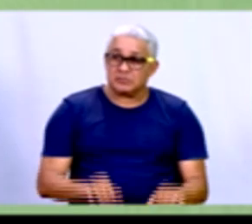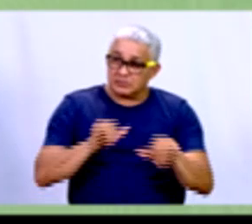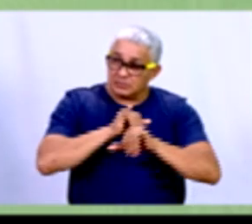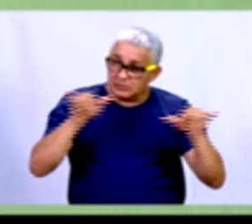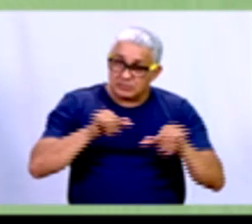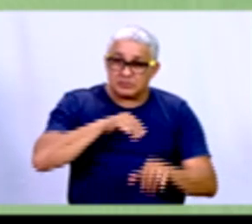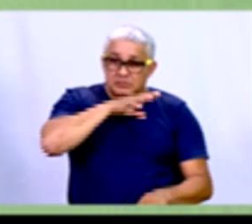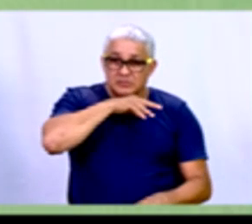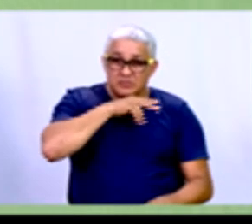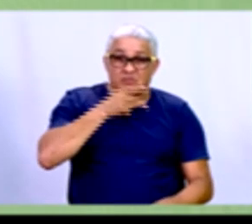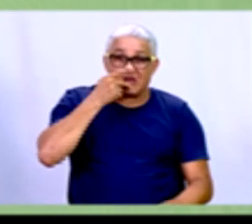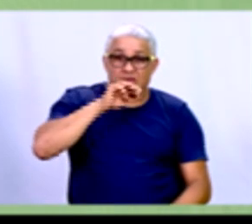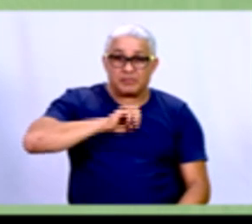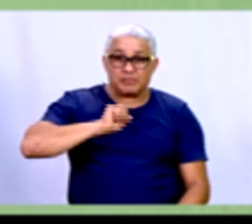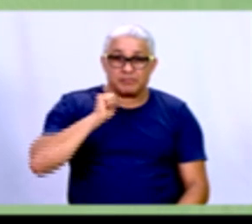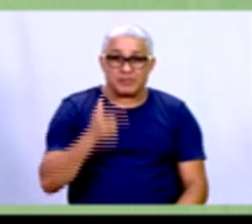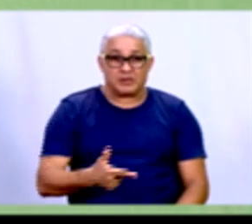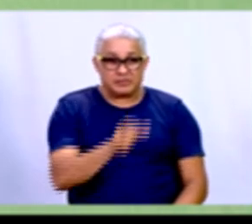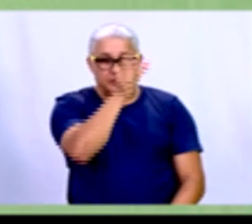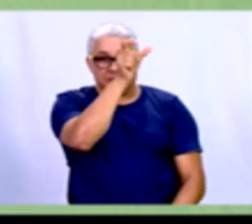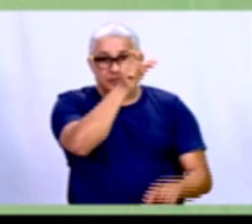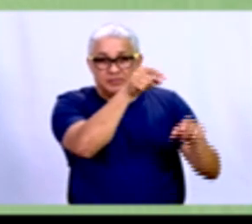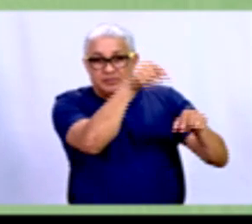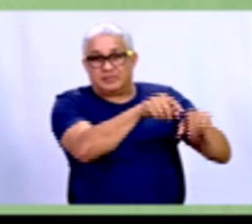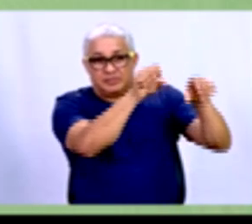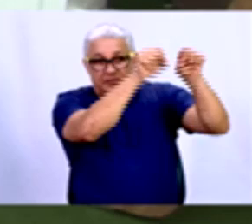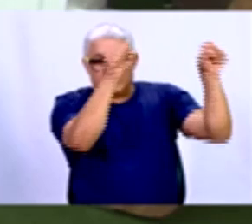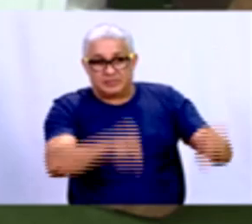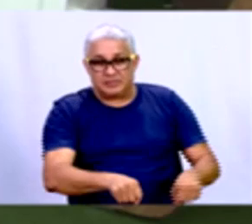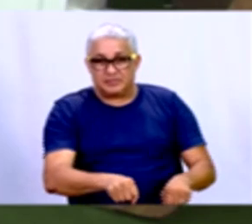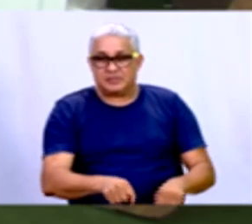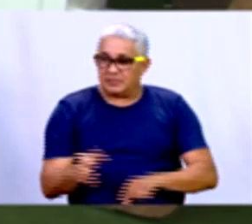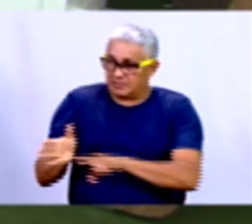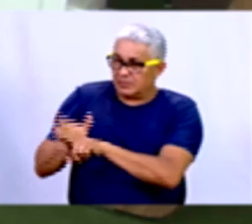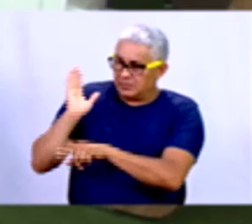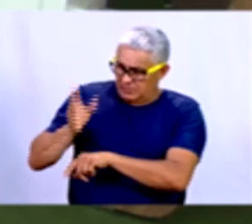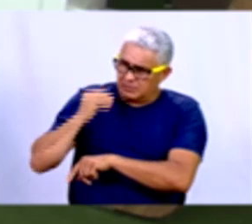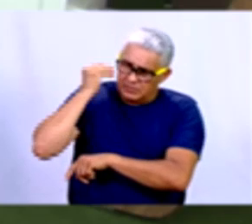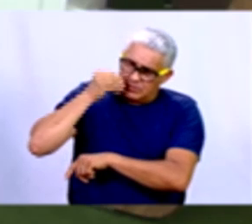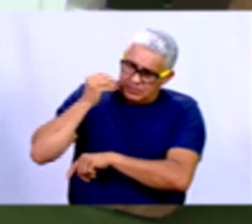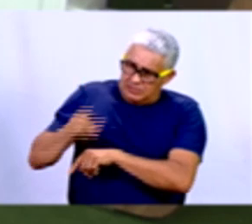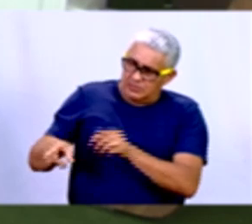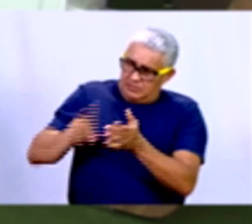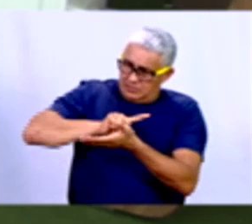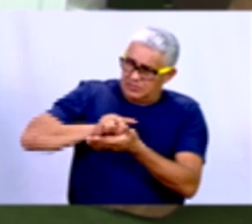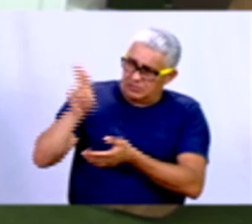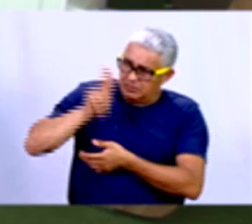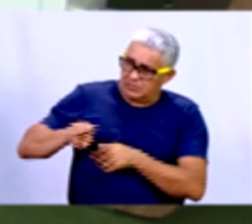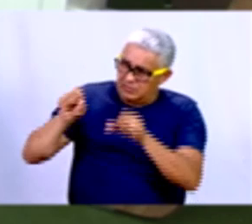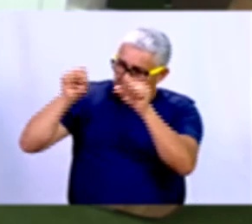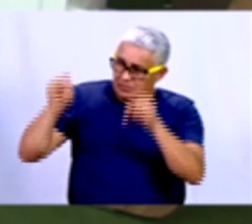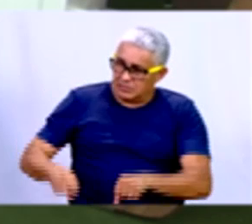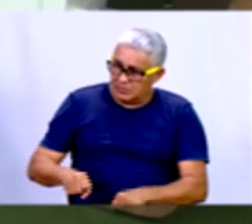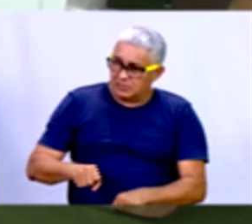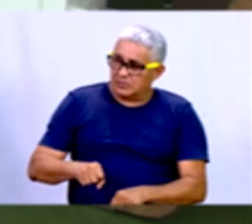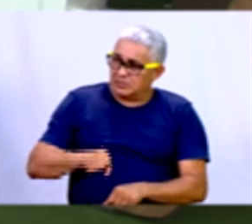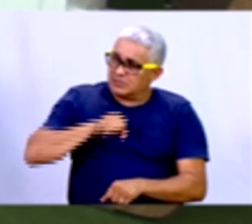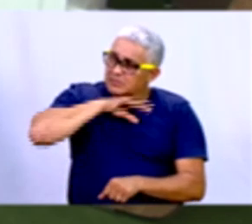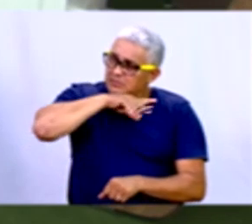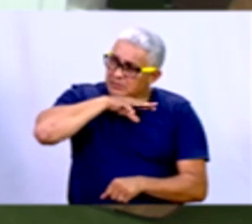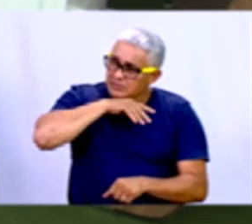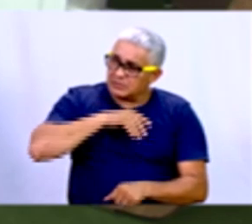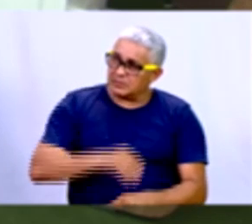começa a falar mal do sistema. Professor Marcel, o senhor já teve alguma experiência de utilizar um sistema com uma interface